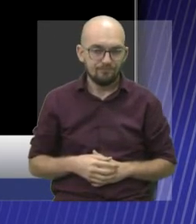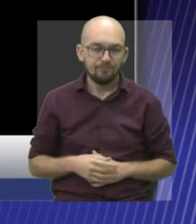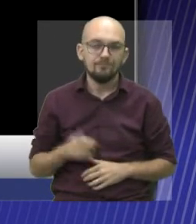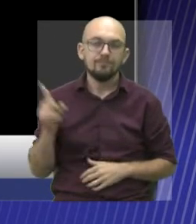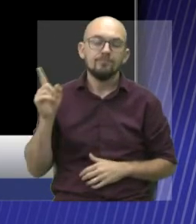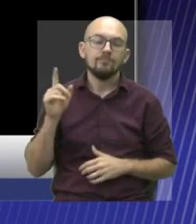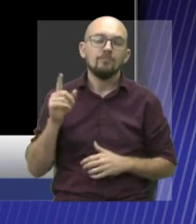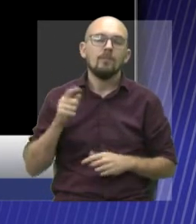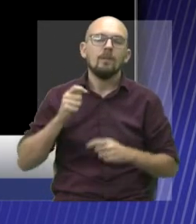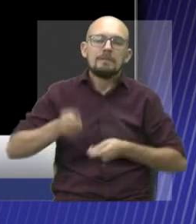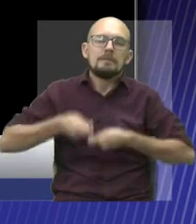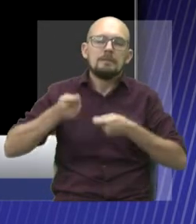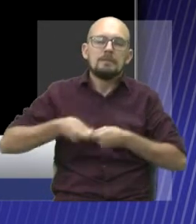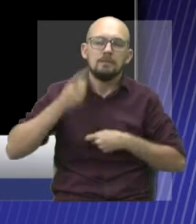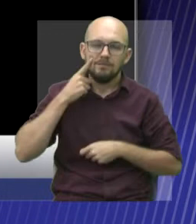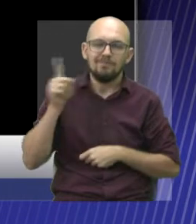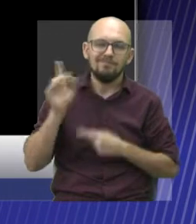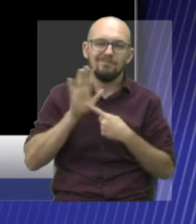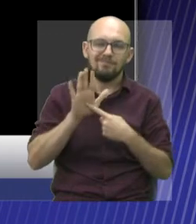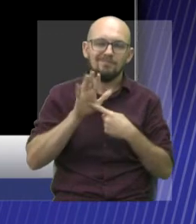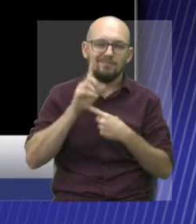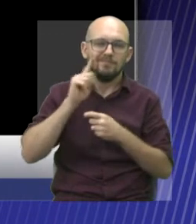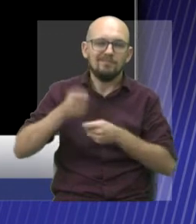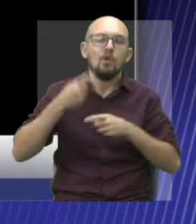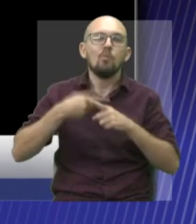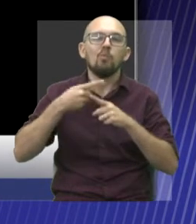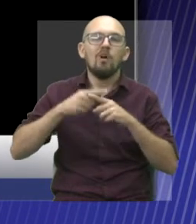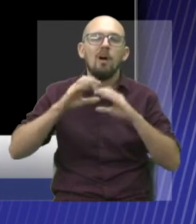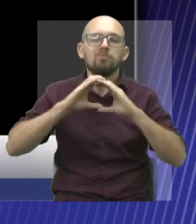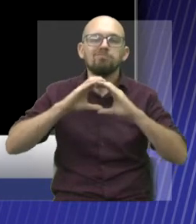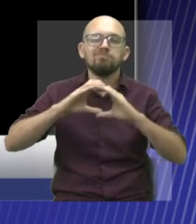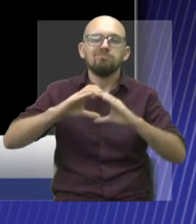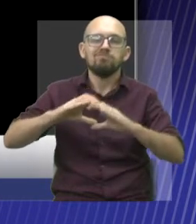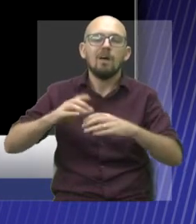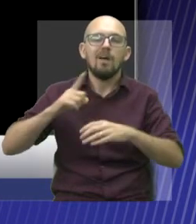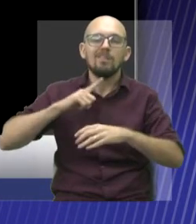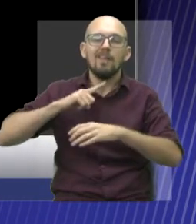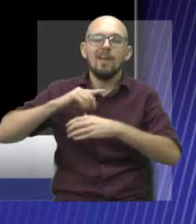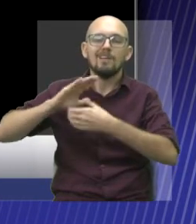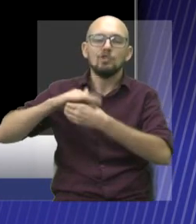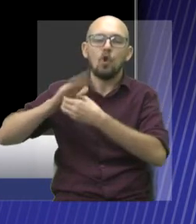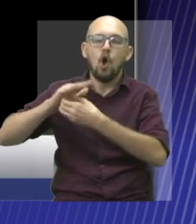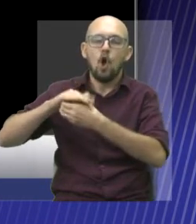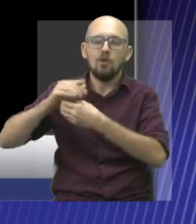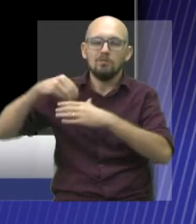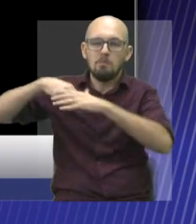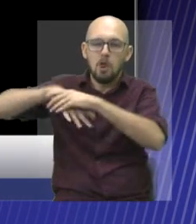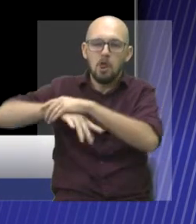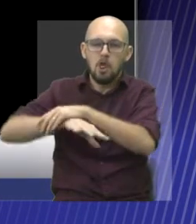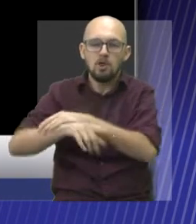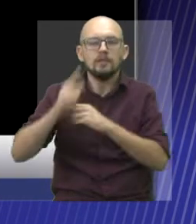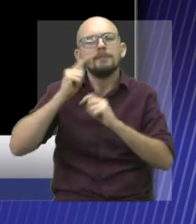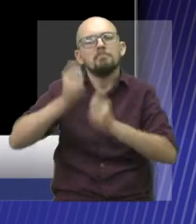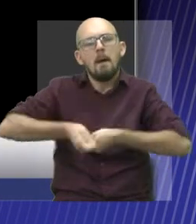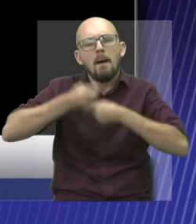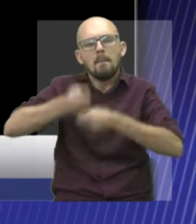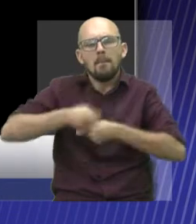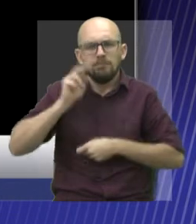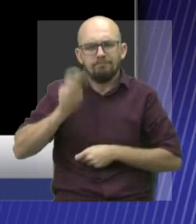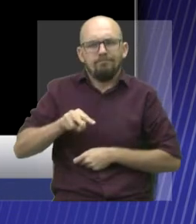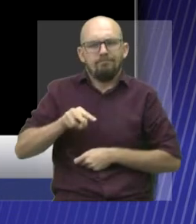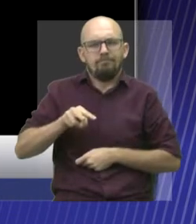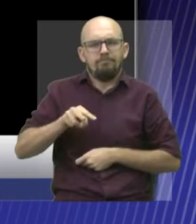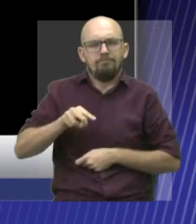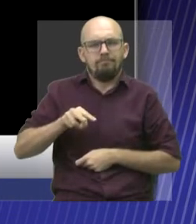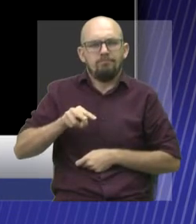abrindo lá a questão da rede de esgoto e lá encontraram,